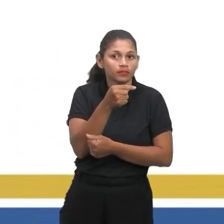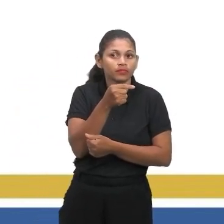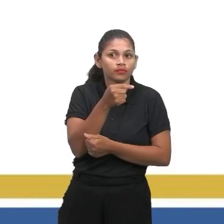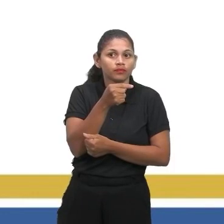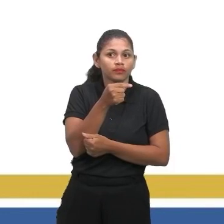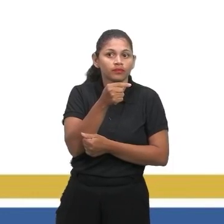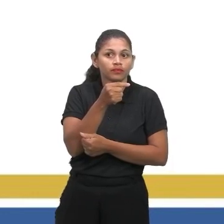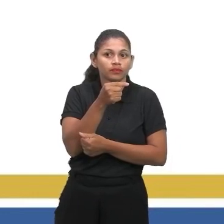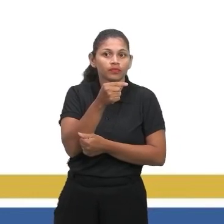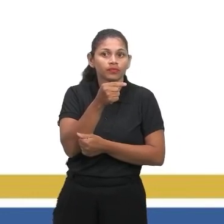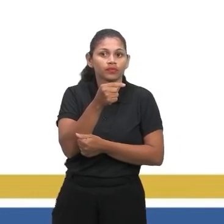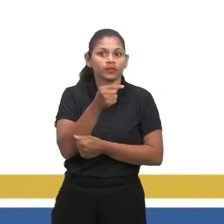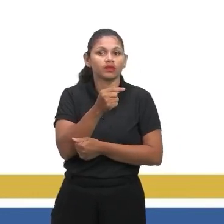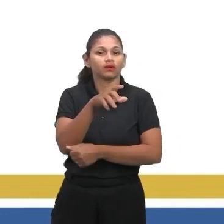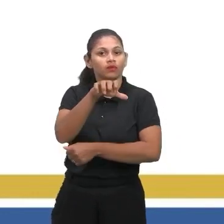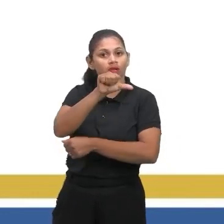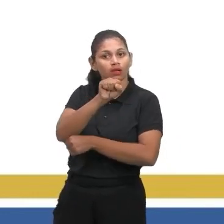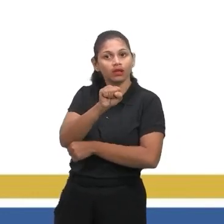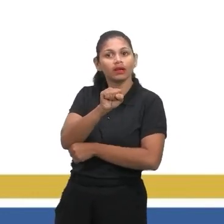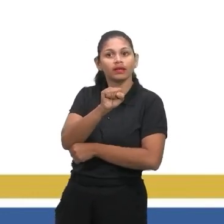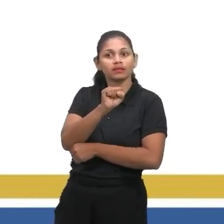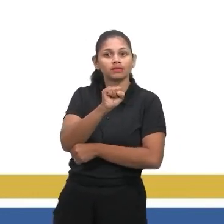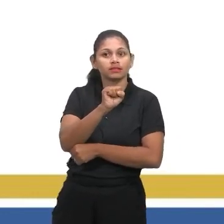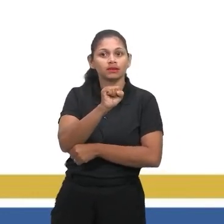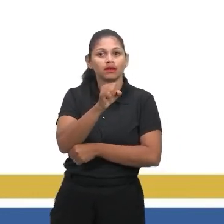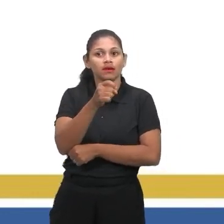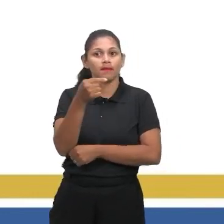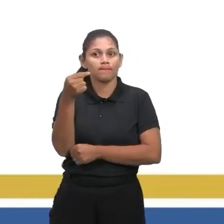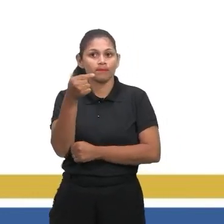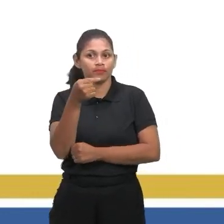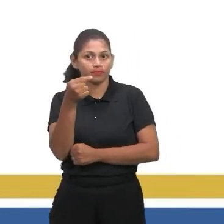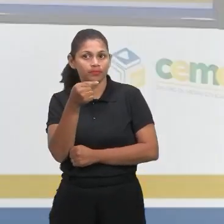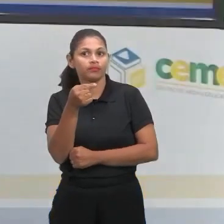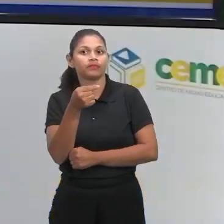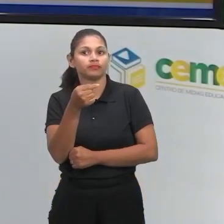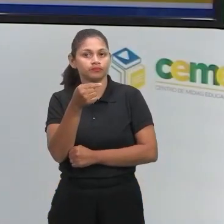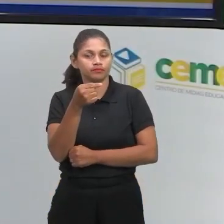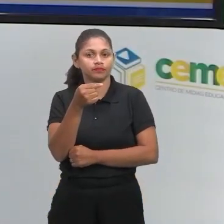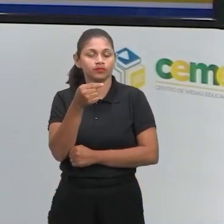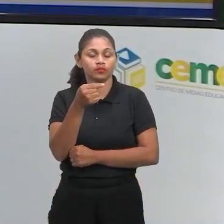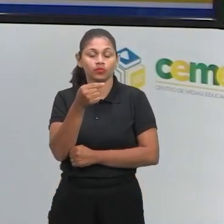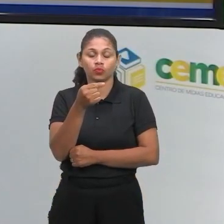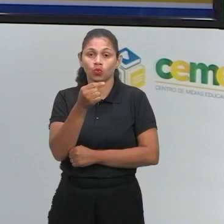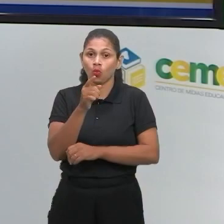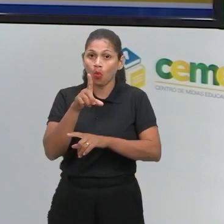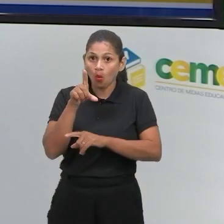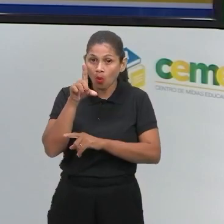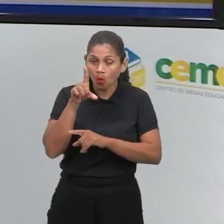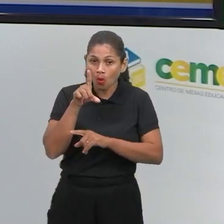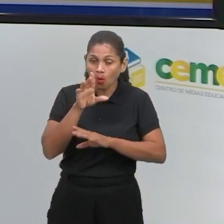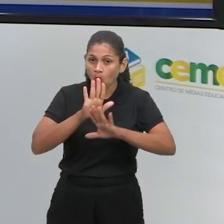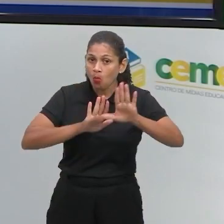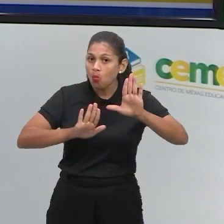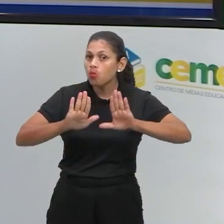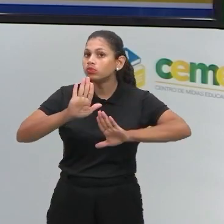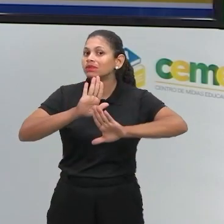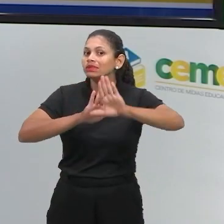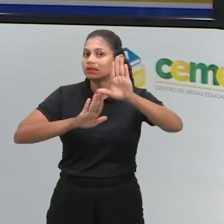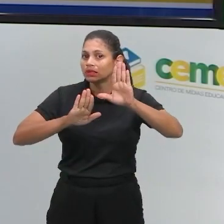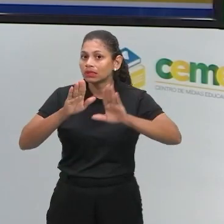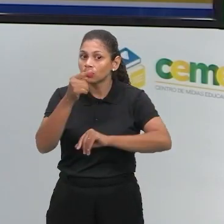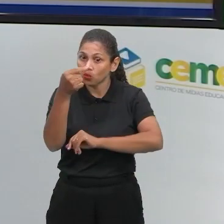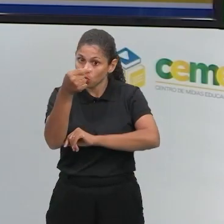Deslocamento vai ser S menos S0, 3 menos menos 1. Cuidado com o sinal aqui, né? Se temos menos vezes menos,